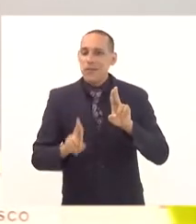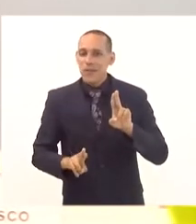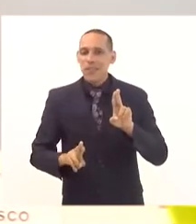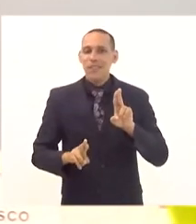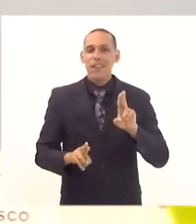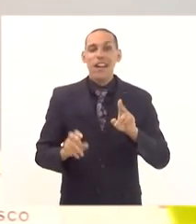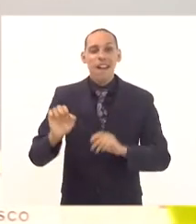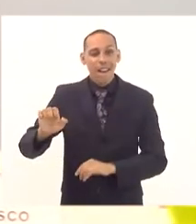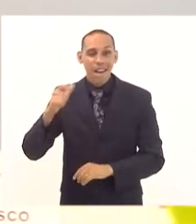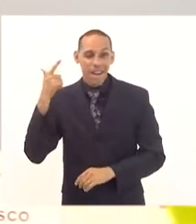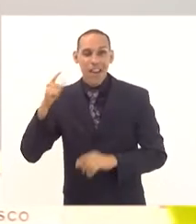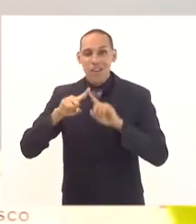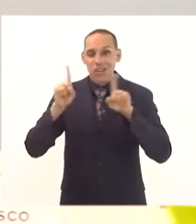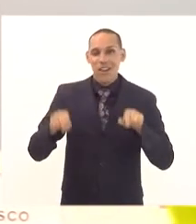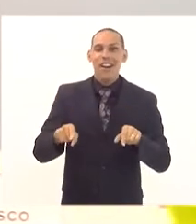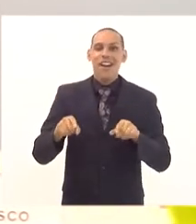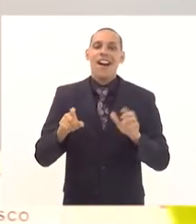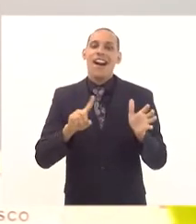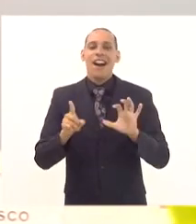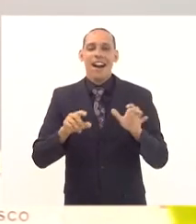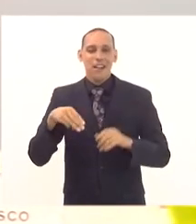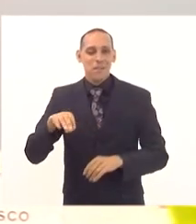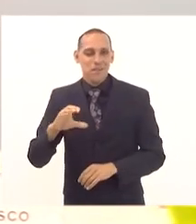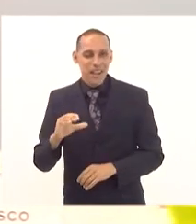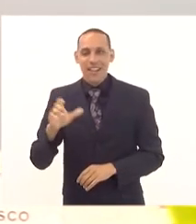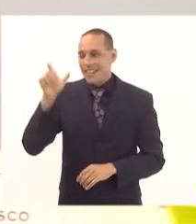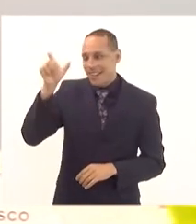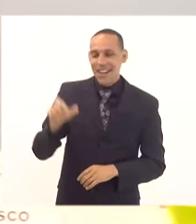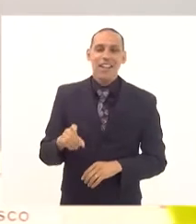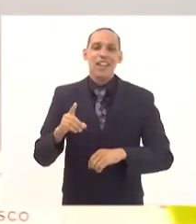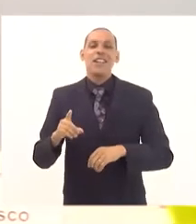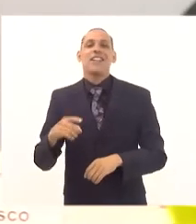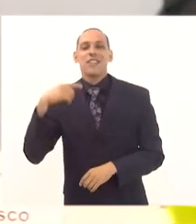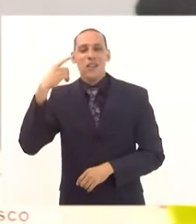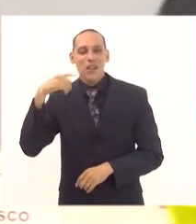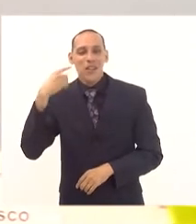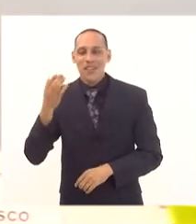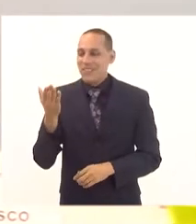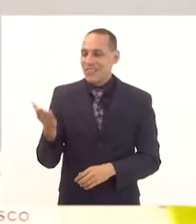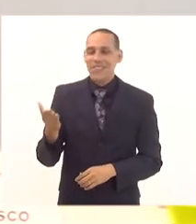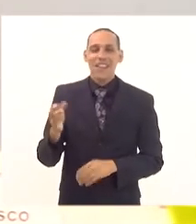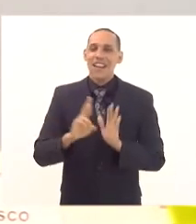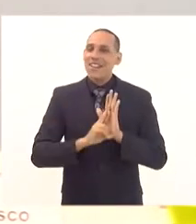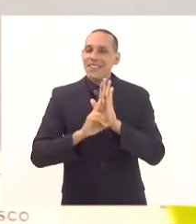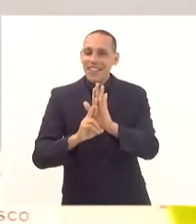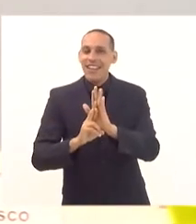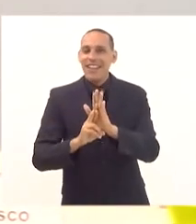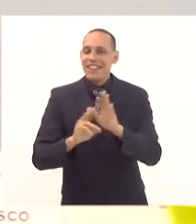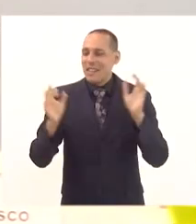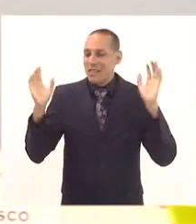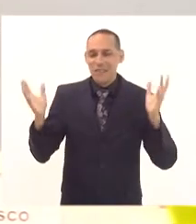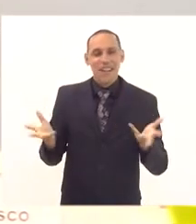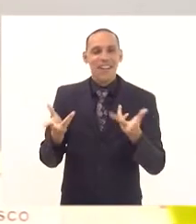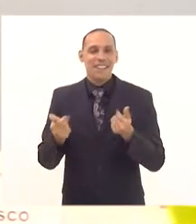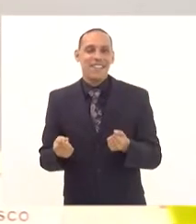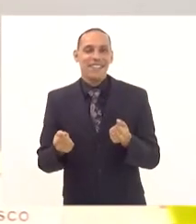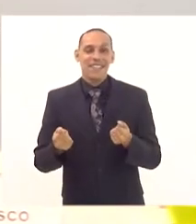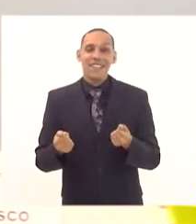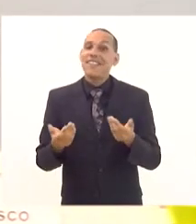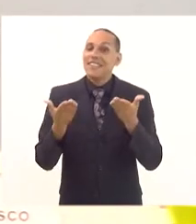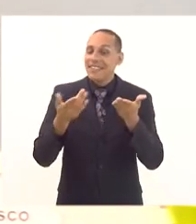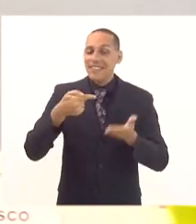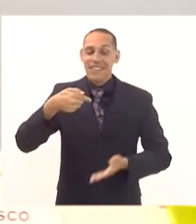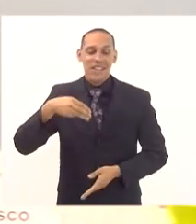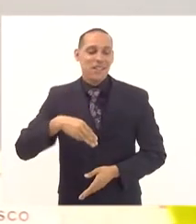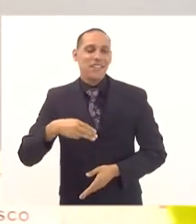ex-funcionária da Rádio MEC Doutora Helena Theodoro Nossa referência maravilhosa musa Diva a senhora